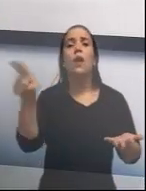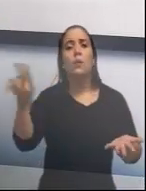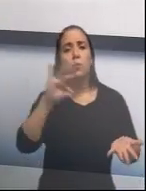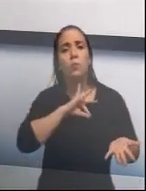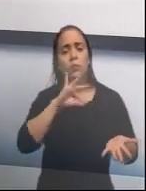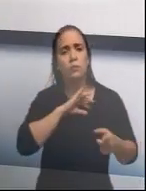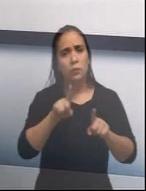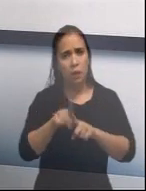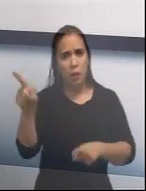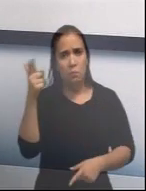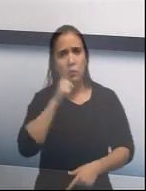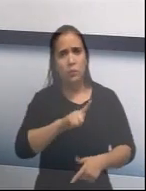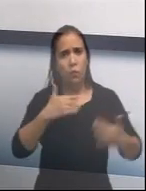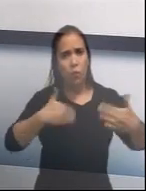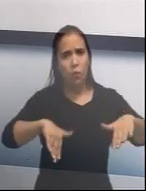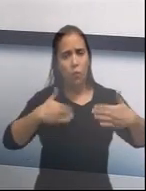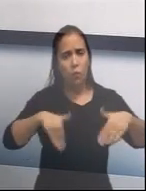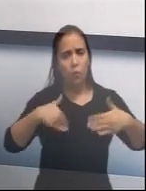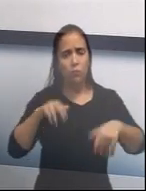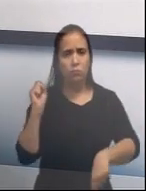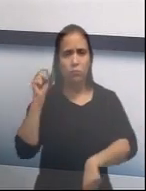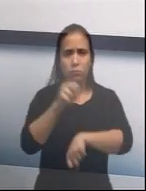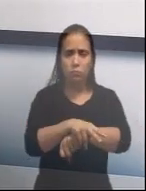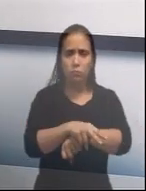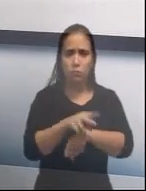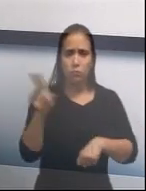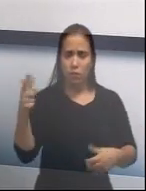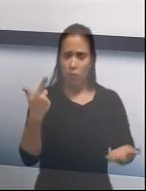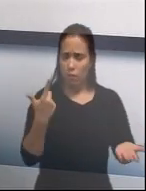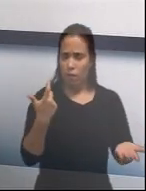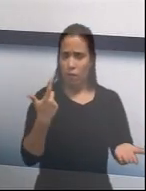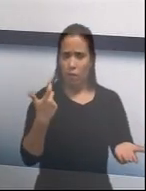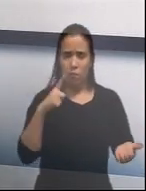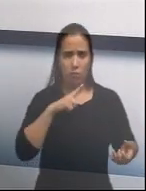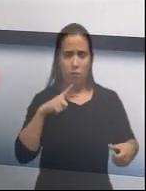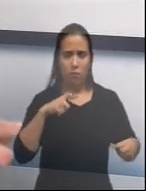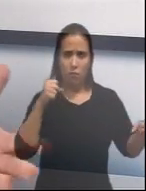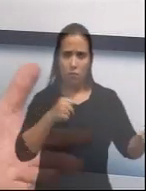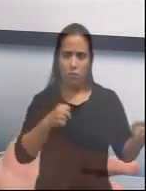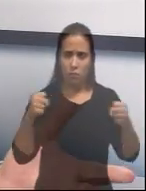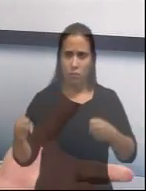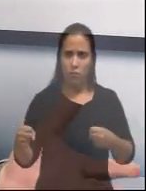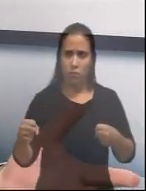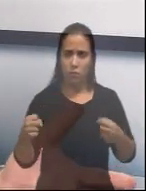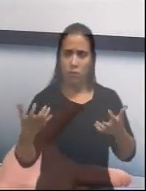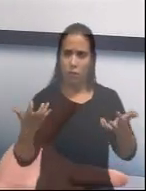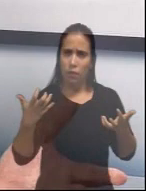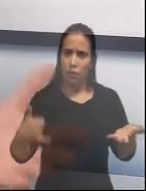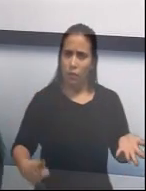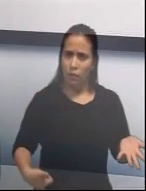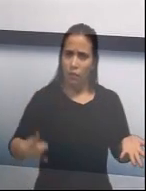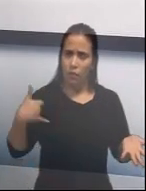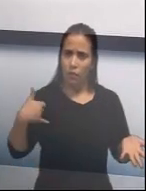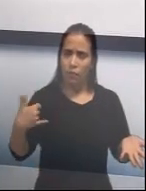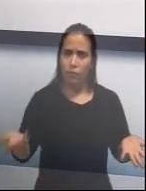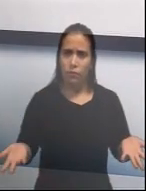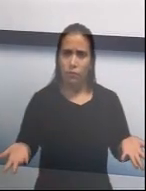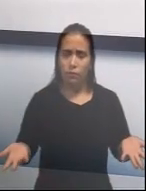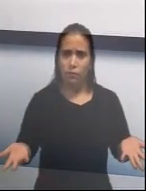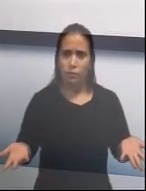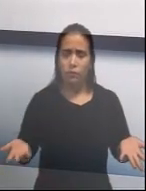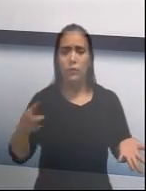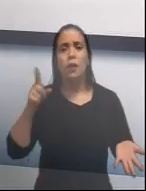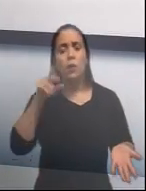E passou no concurso público, tem uma arma, se acha toda a autoridade para passar por cima de tudo e de todos. Está aí a surpreendência da